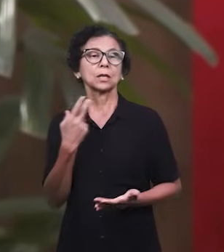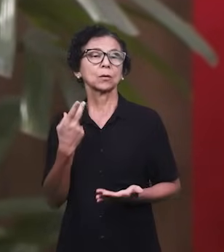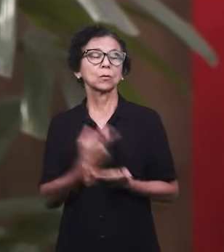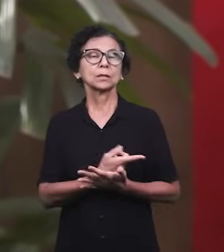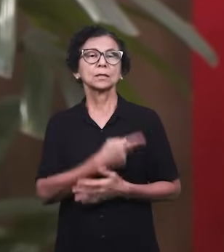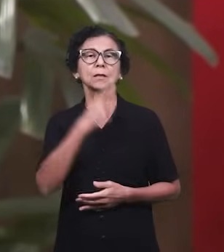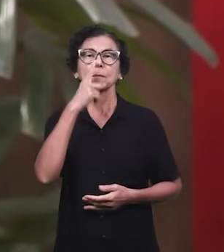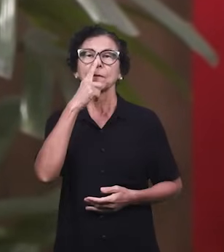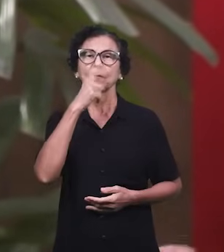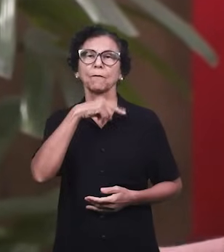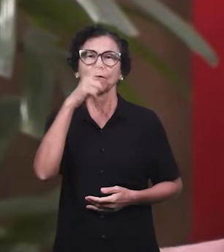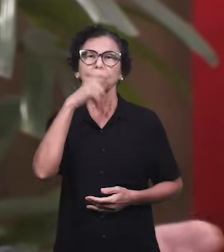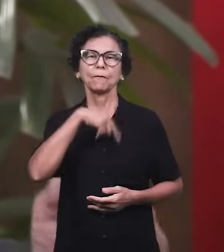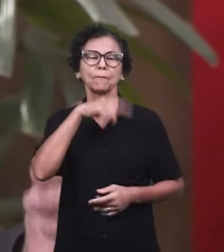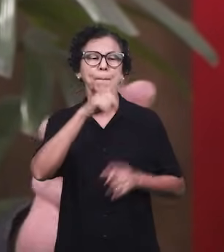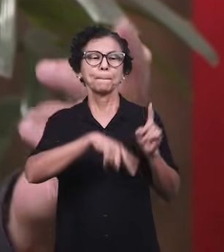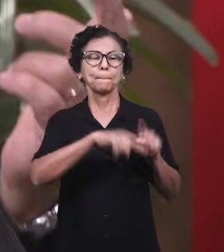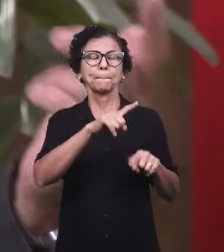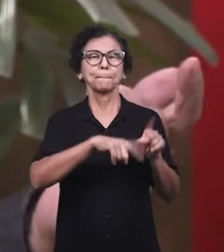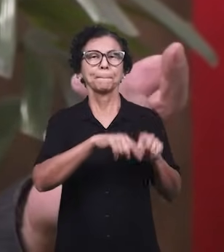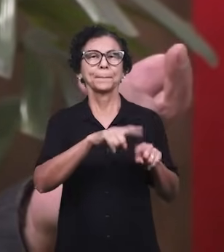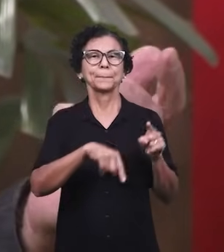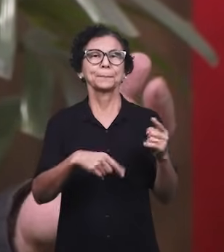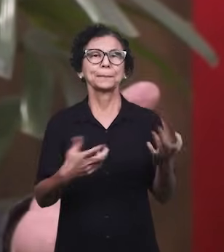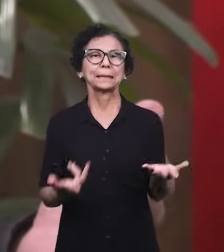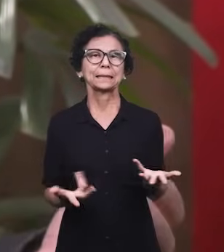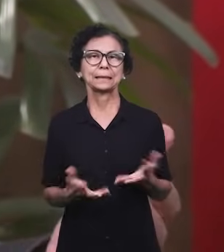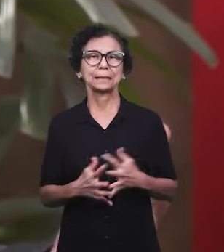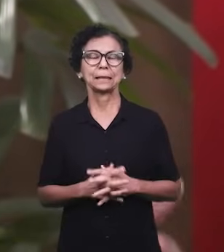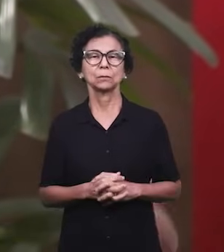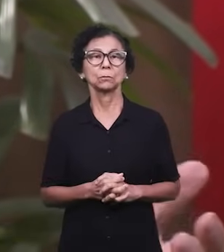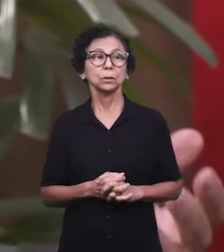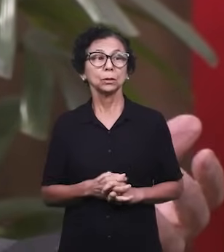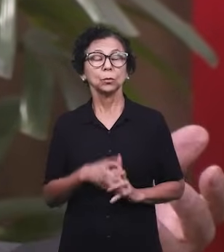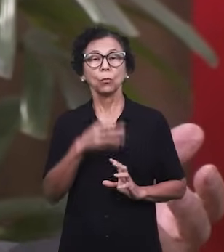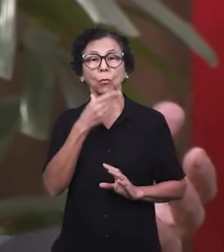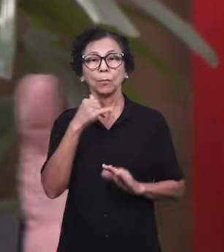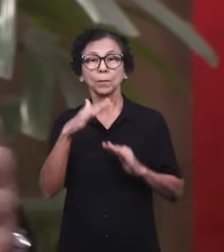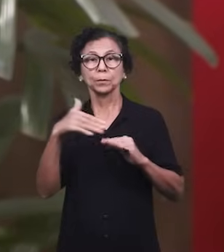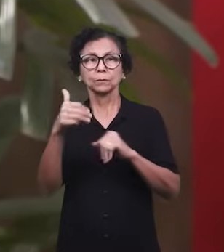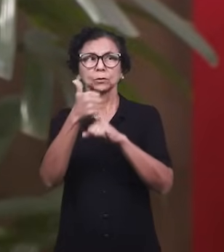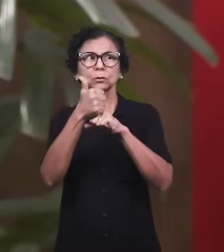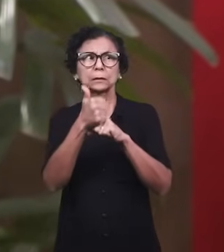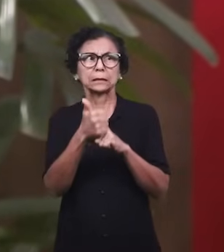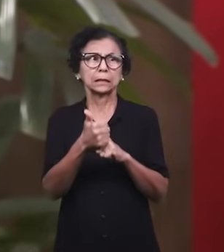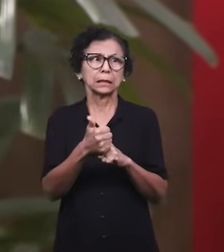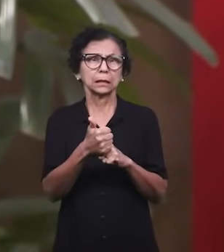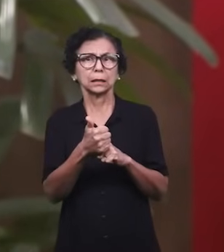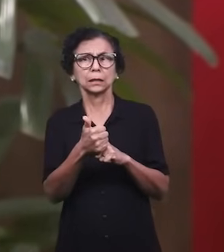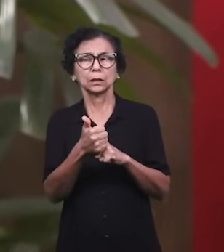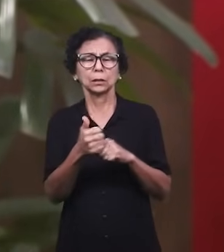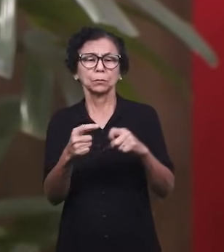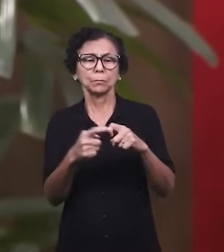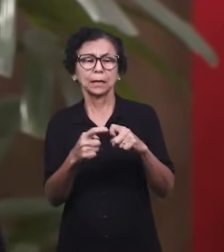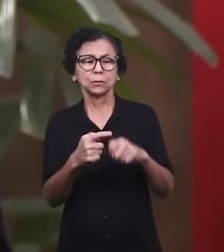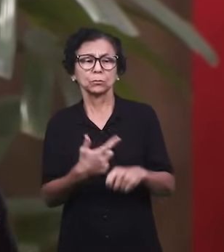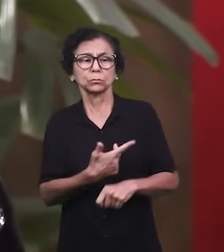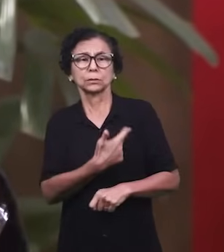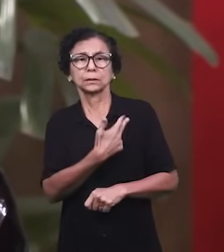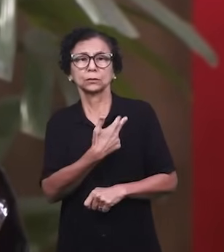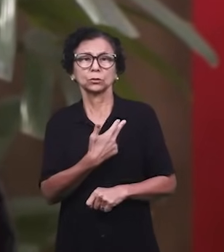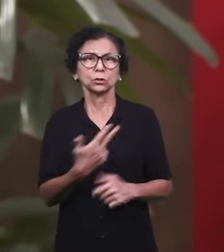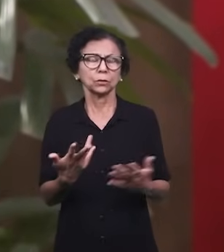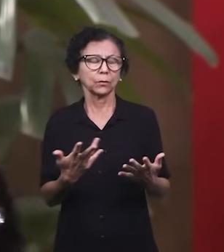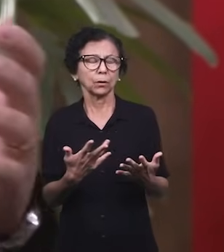consertado assim, de uma forma que o próprio cirurgião ficou assim, vamos